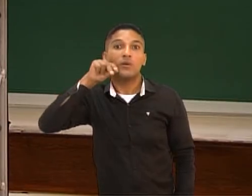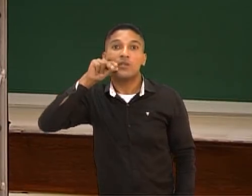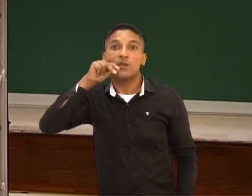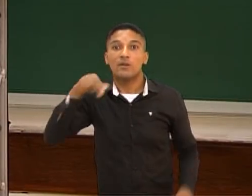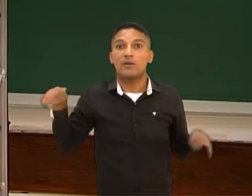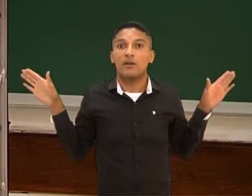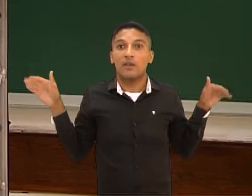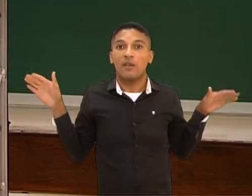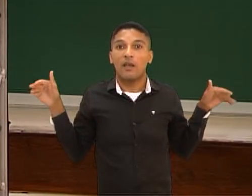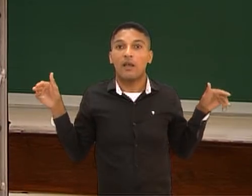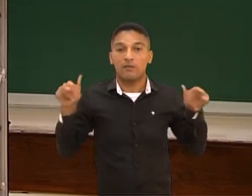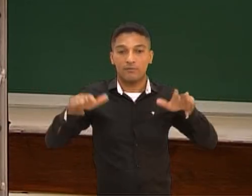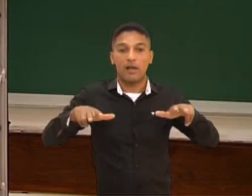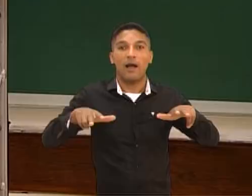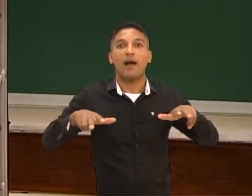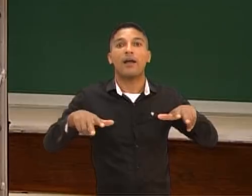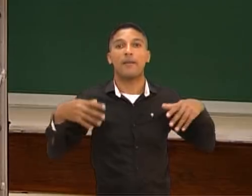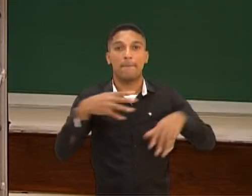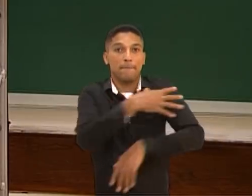né? A que momento chegamos agora?